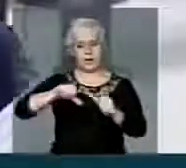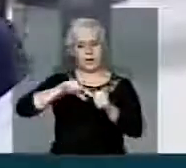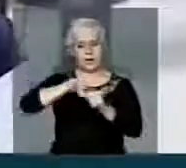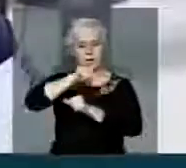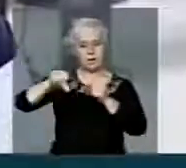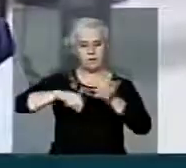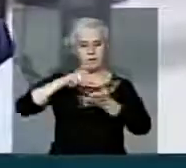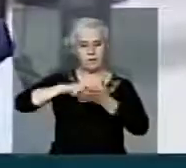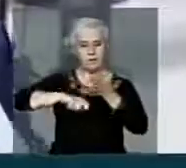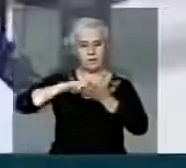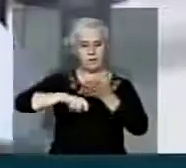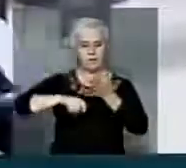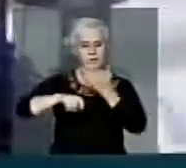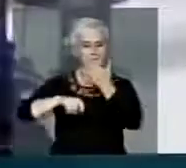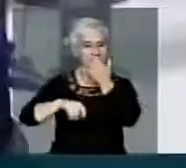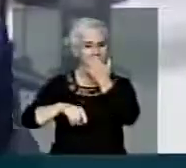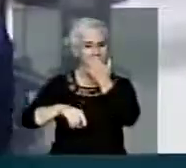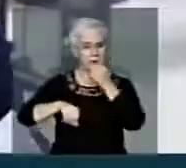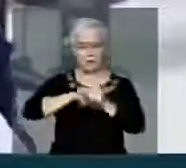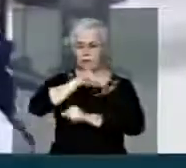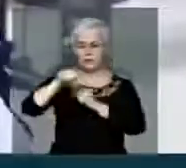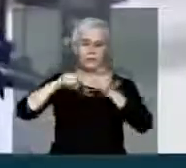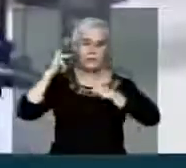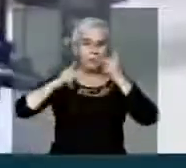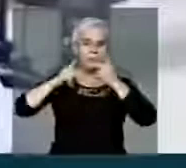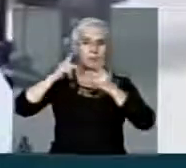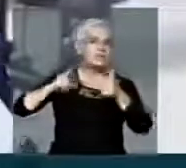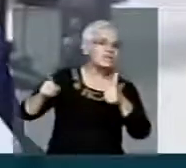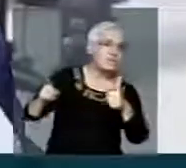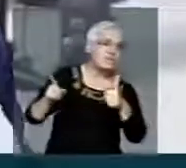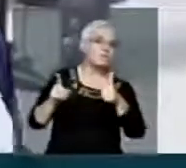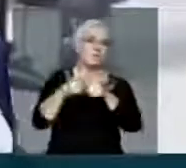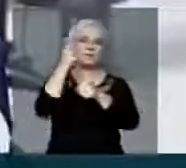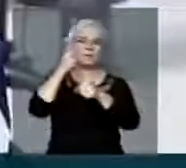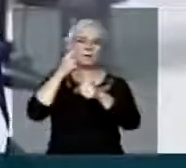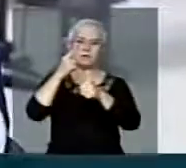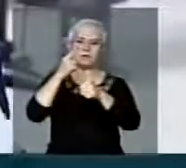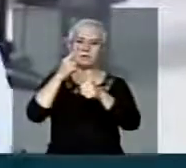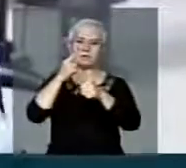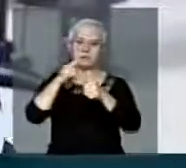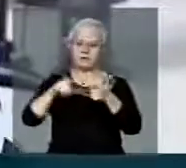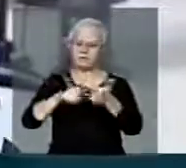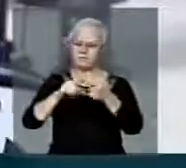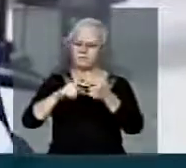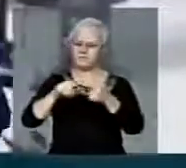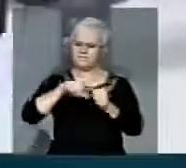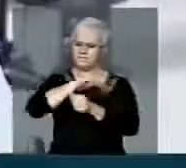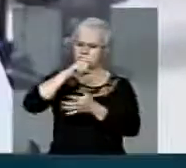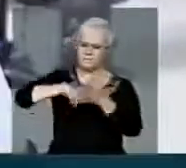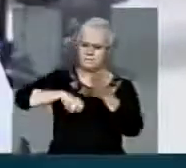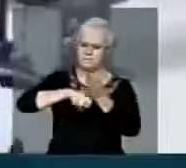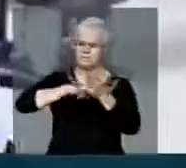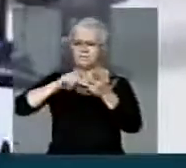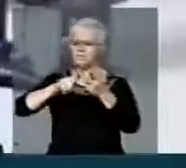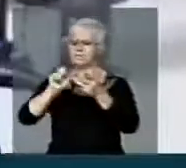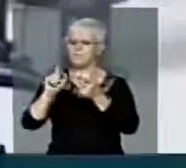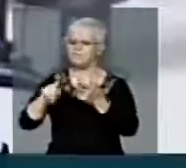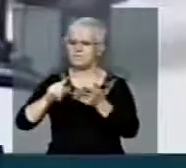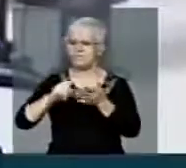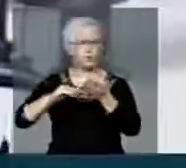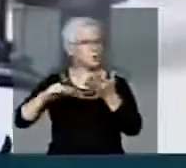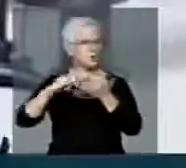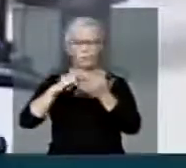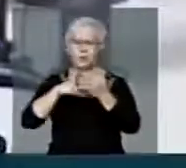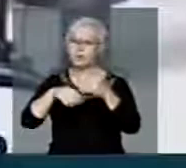política é a mãe da reforma. De todas as reformas. A reforma tributária, previdenciária e etc.